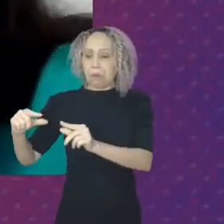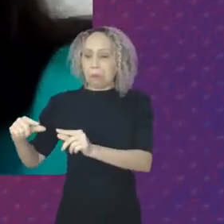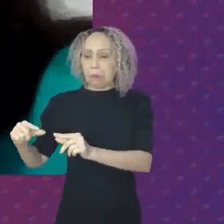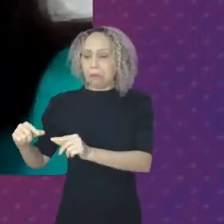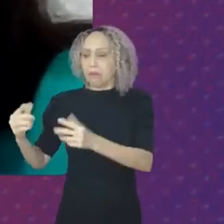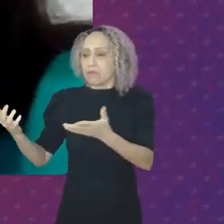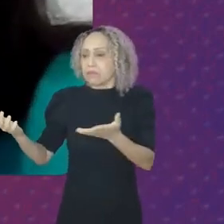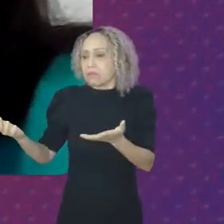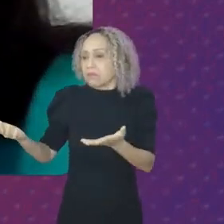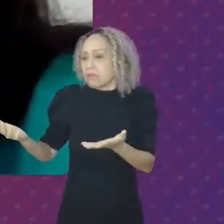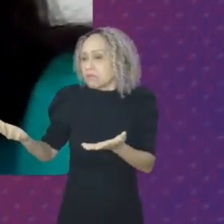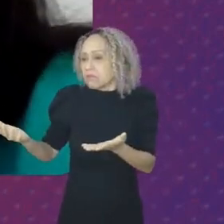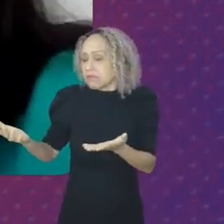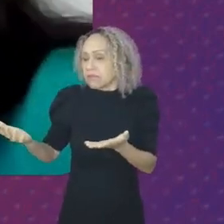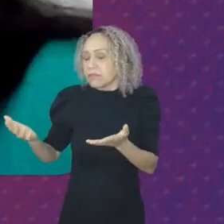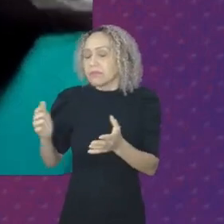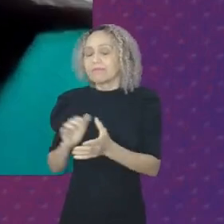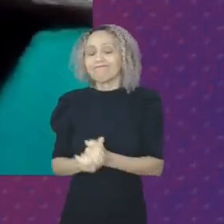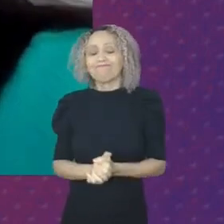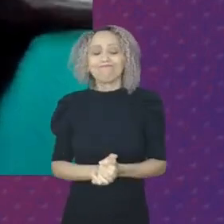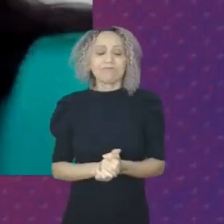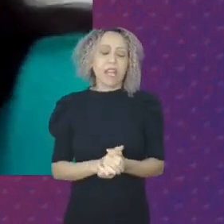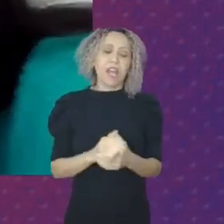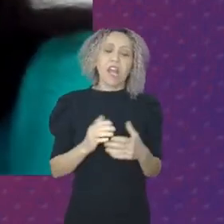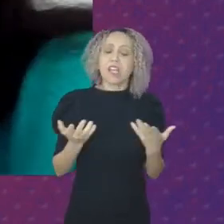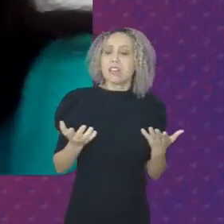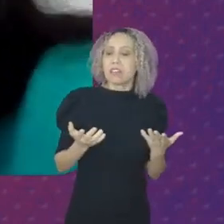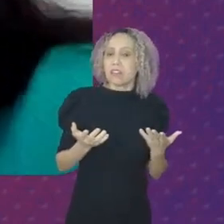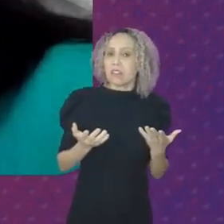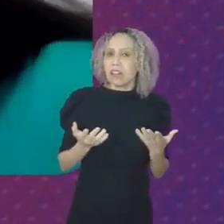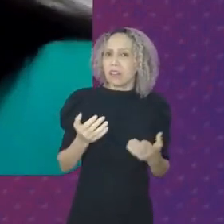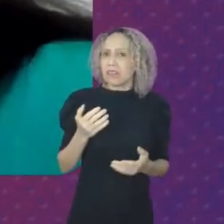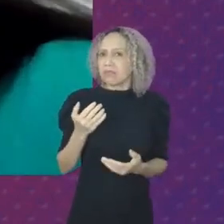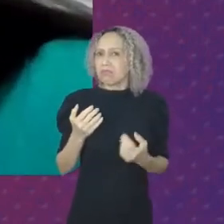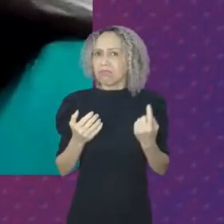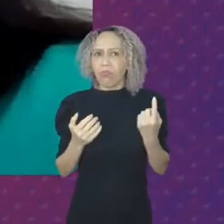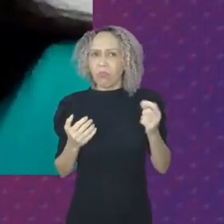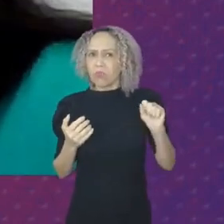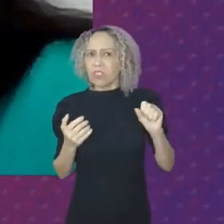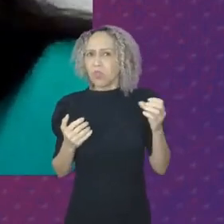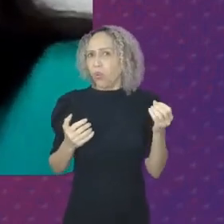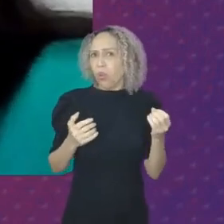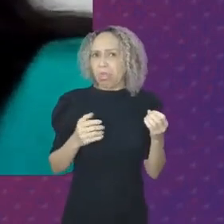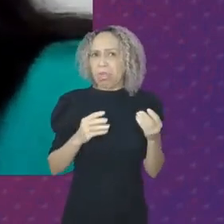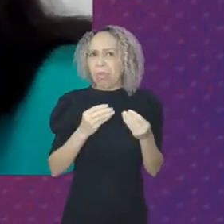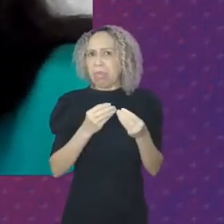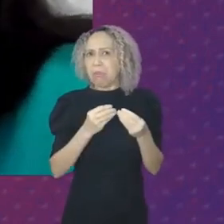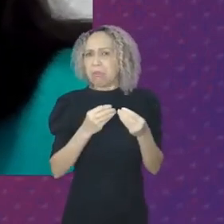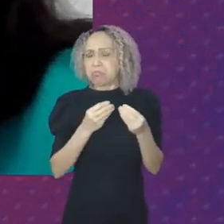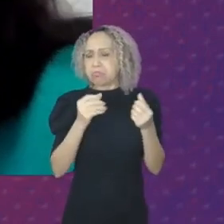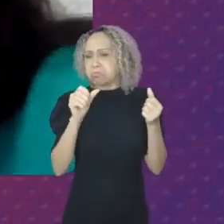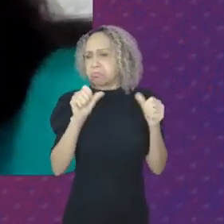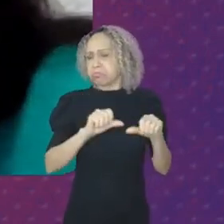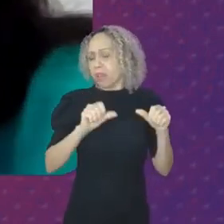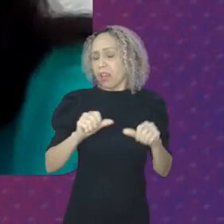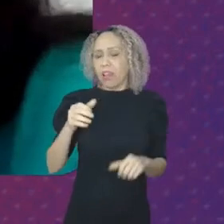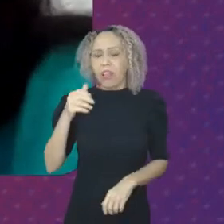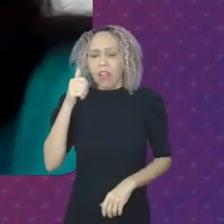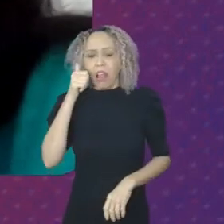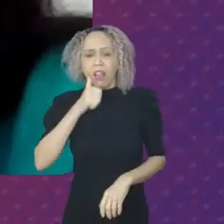aí uma falta de prestação do serviço, as mulheres pararam de utilizar, tanto mulheres quanto homens que podem